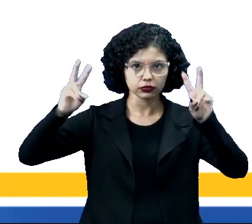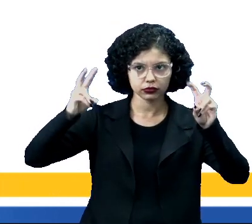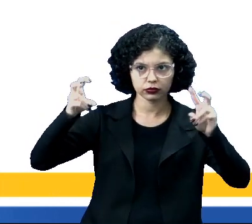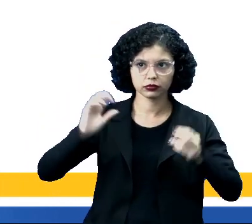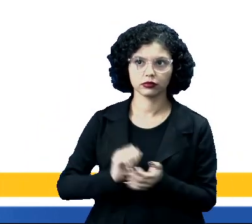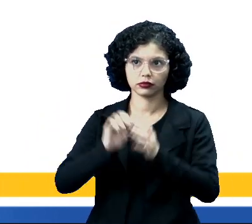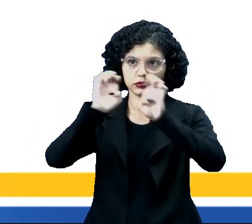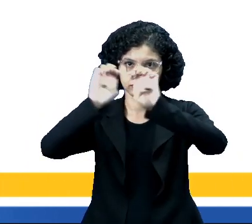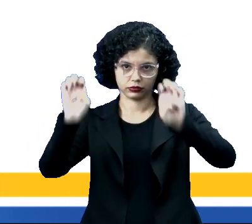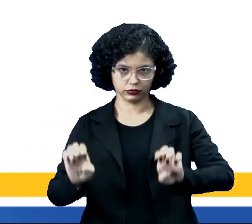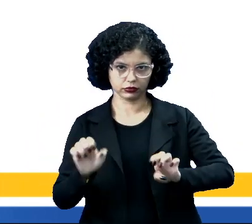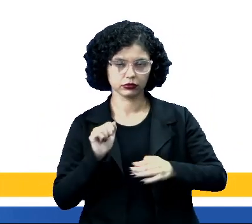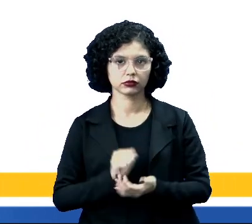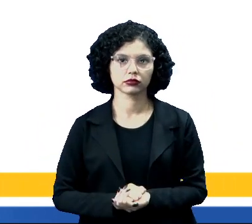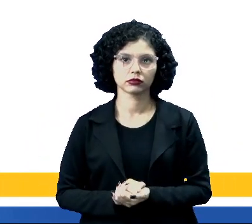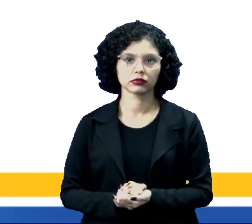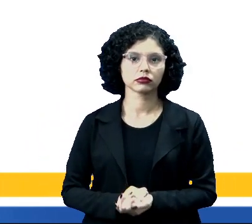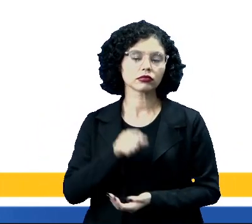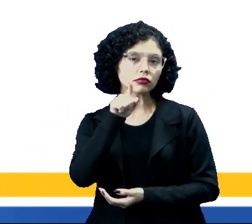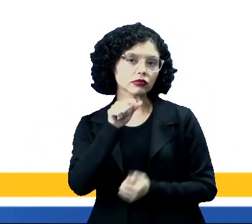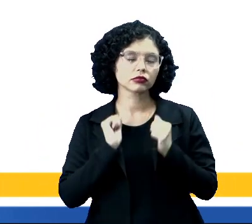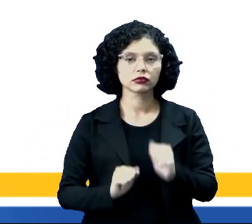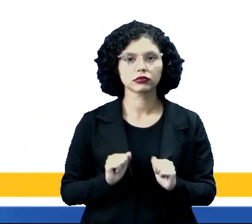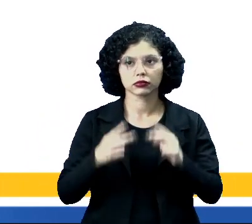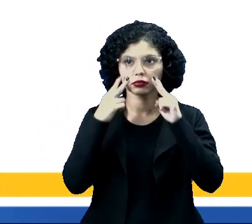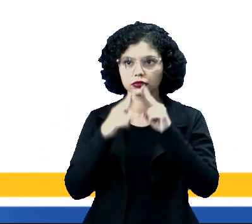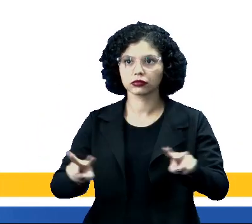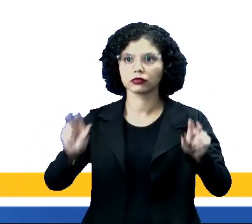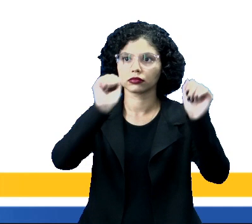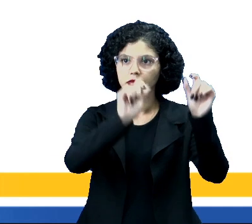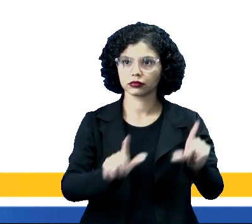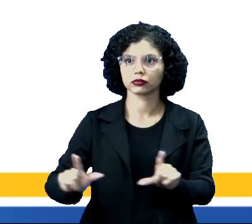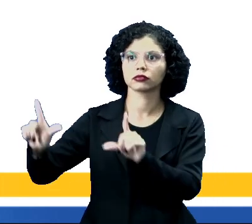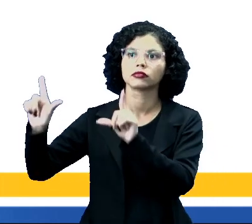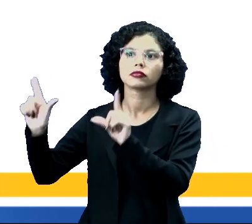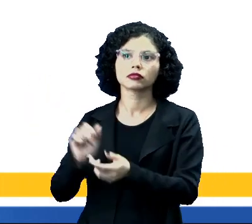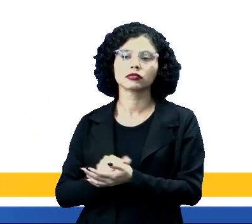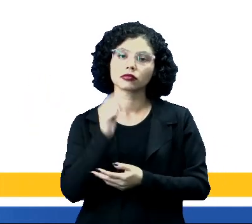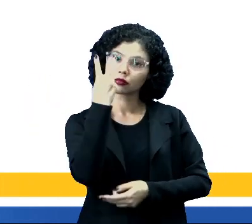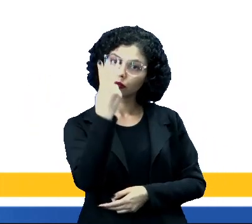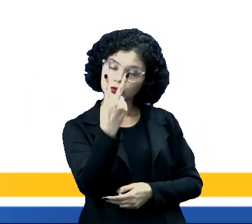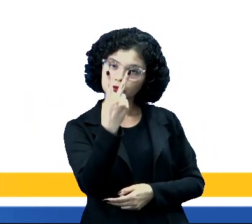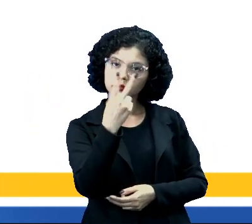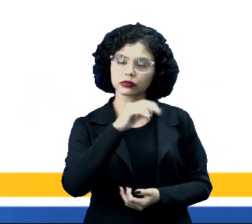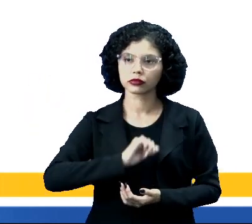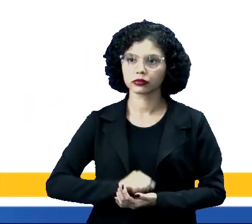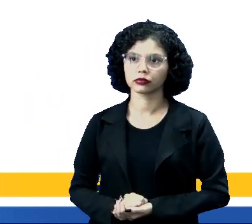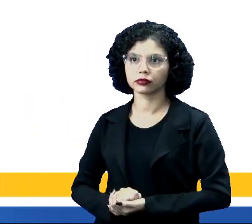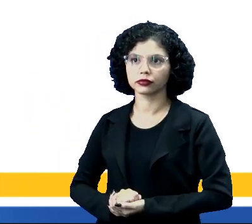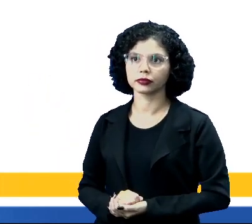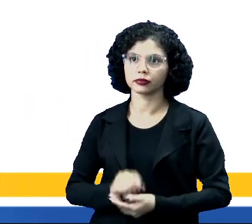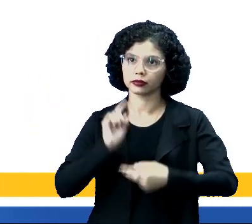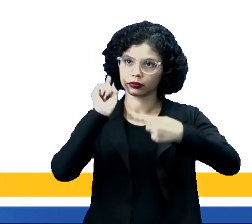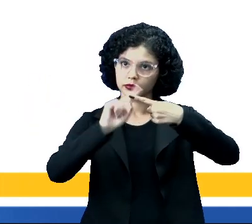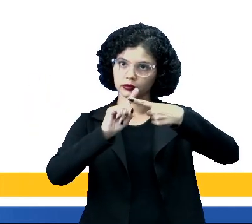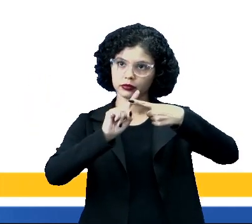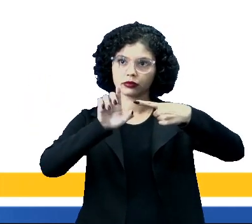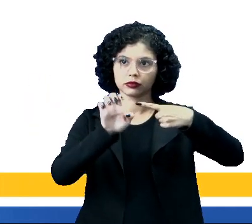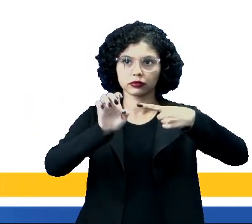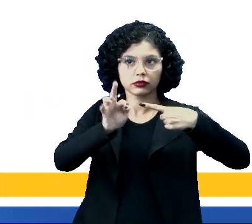de estrutura? E aí vocês podem ver na tela que nós temos dois tipos de células.